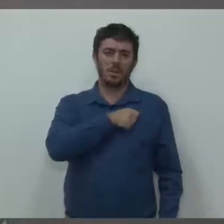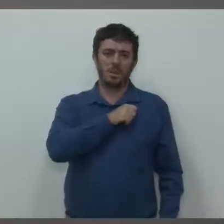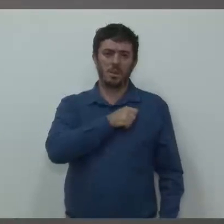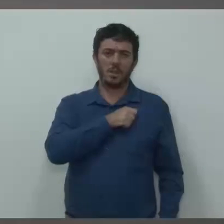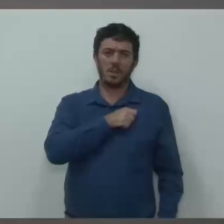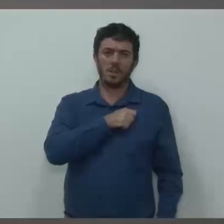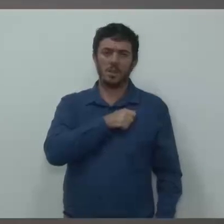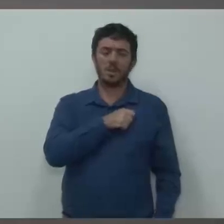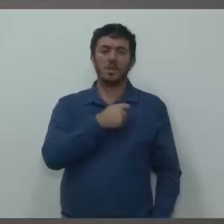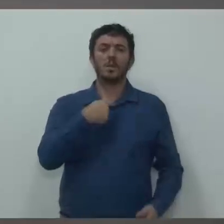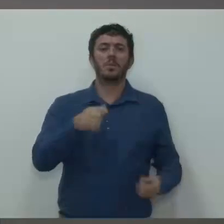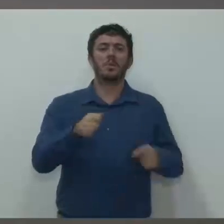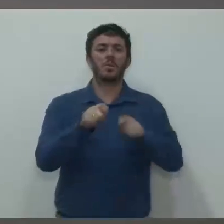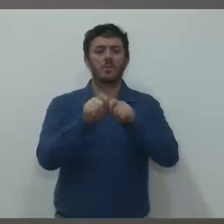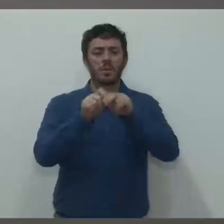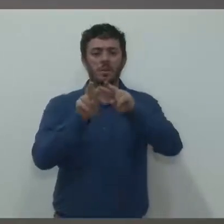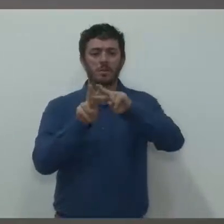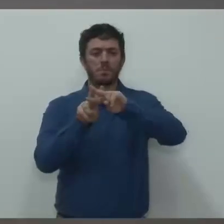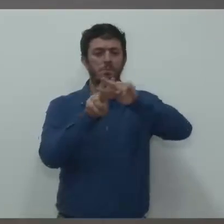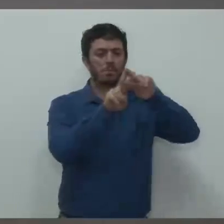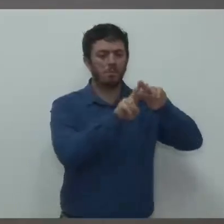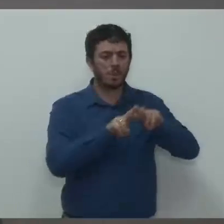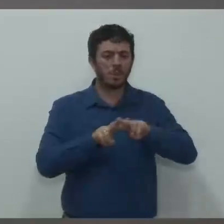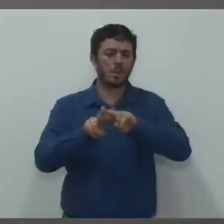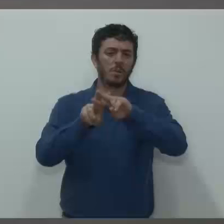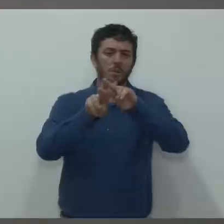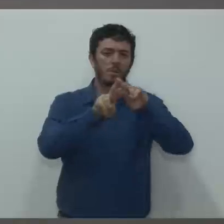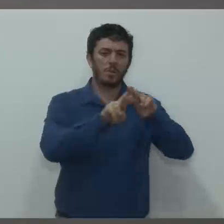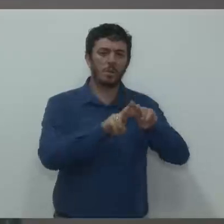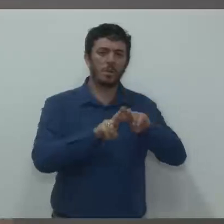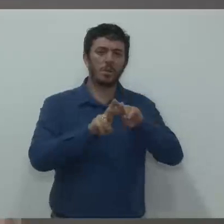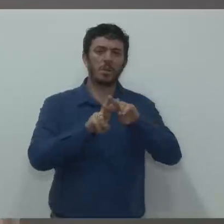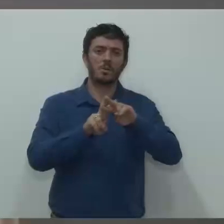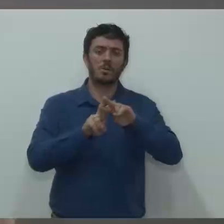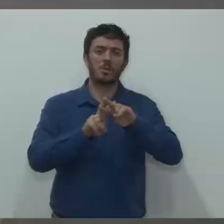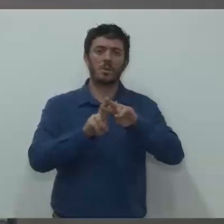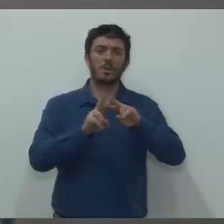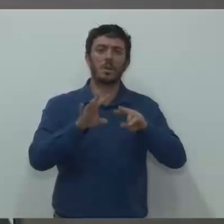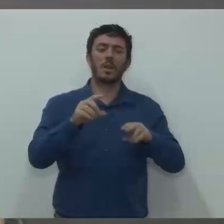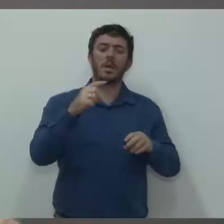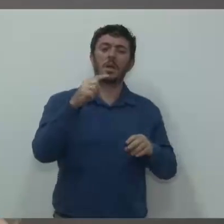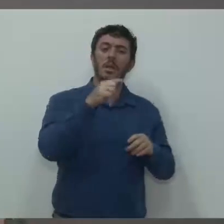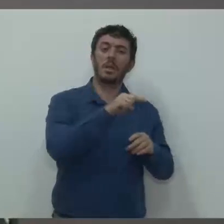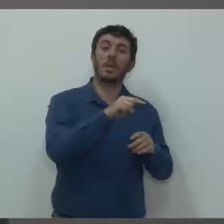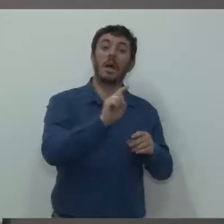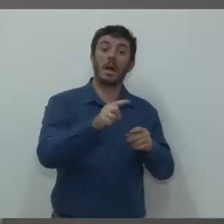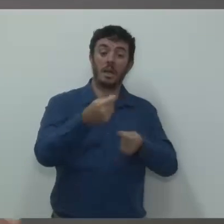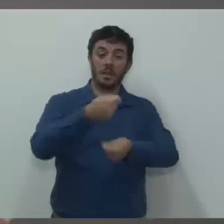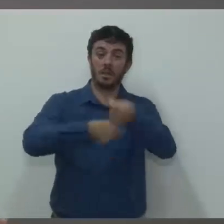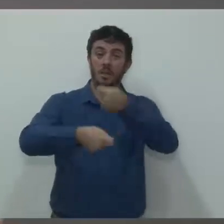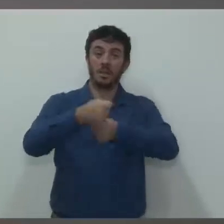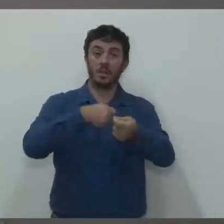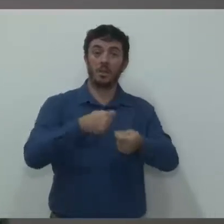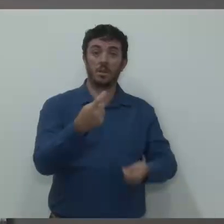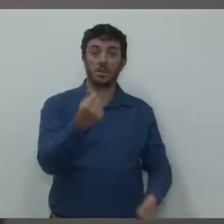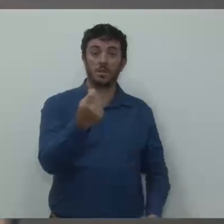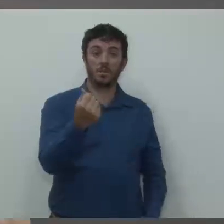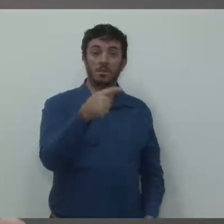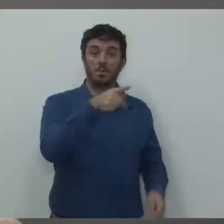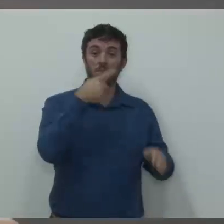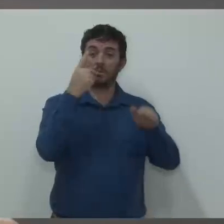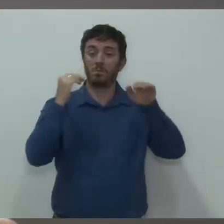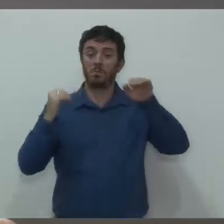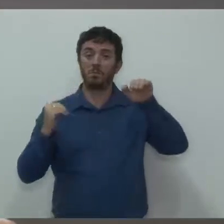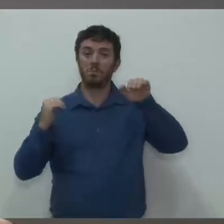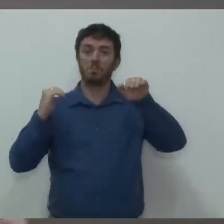uma revisão e escapar dessas armadilhas. Se o poder financeiro falar mais alto na decisão, a gente não tem